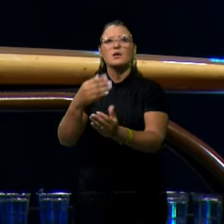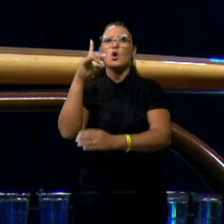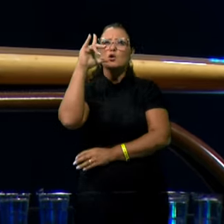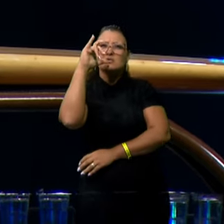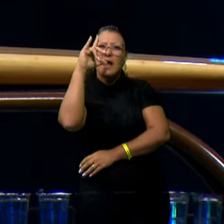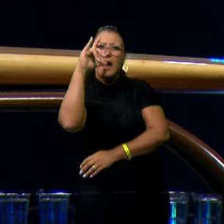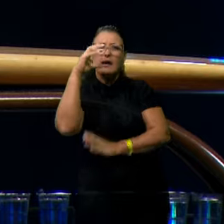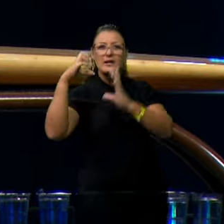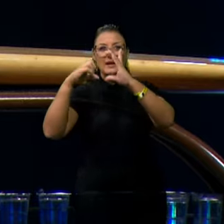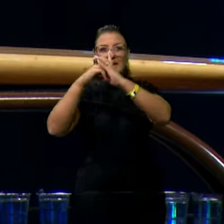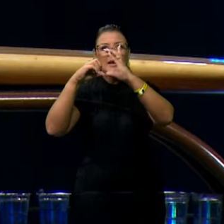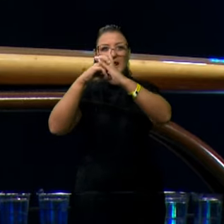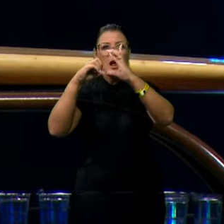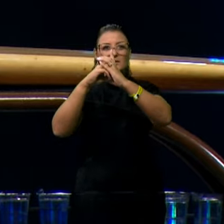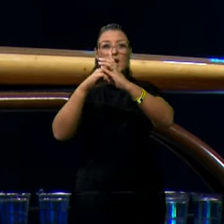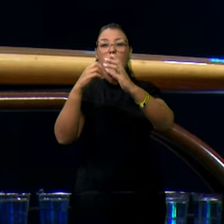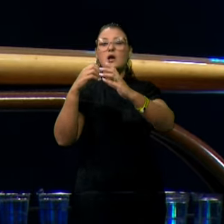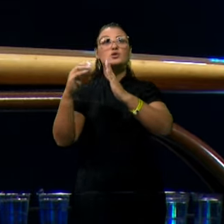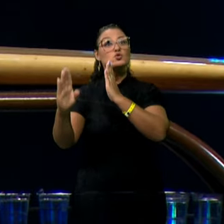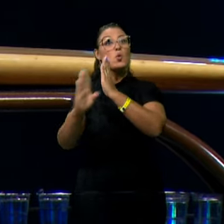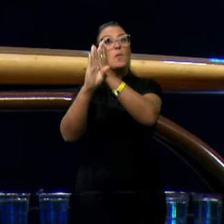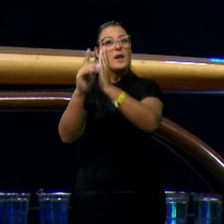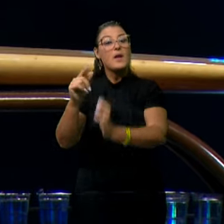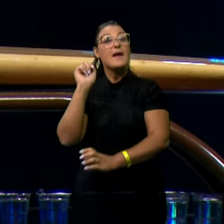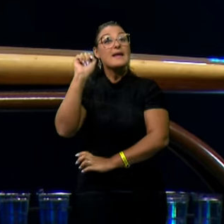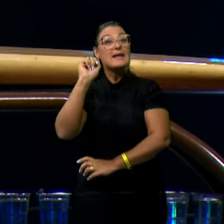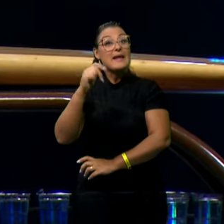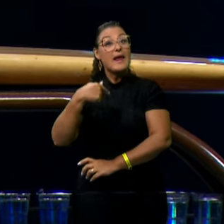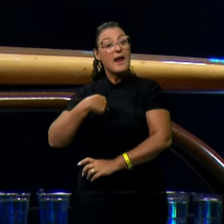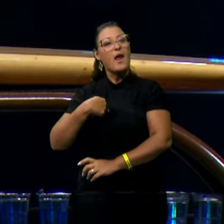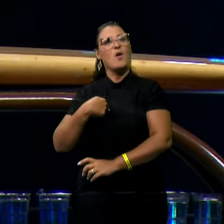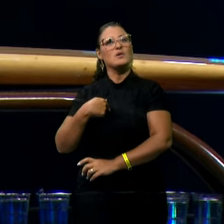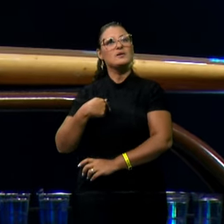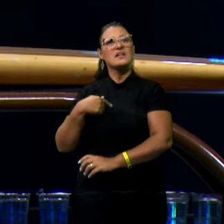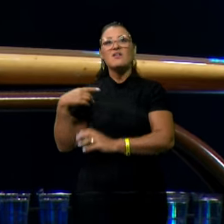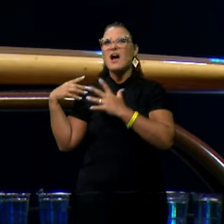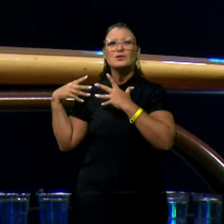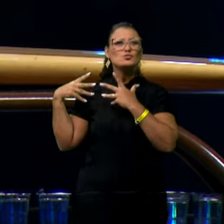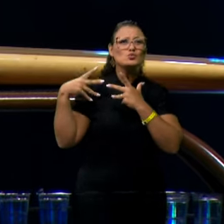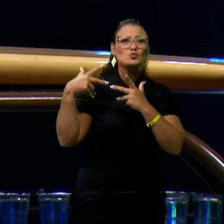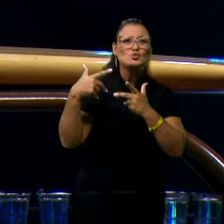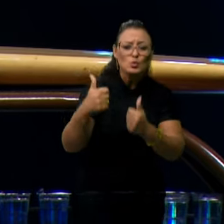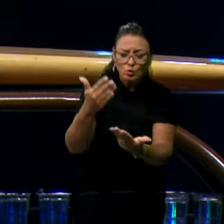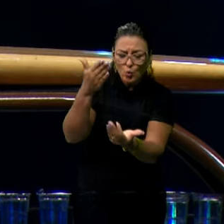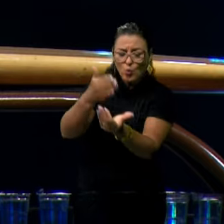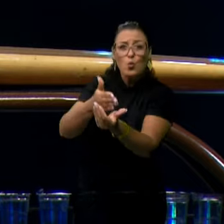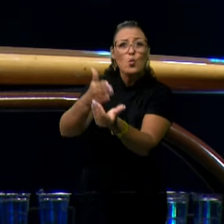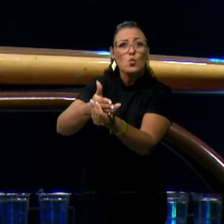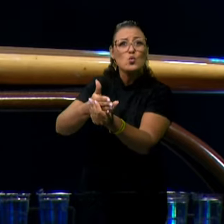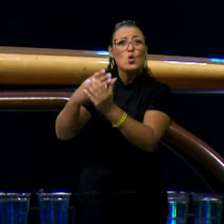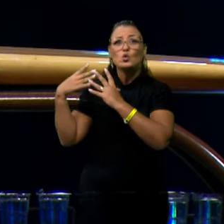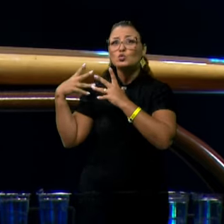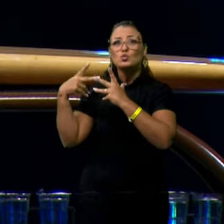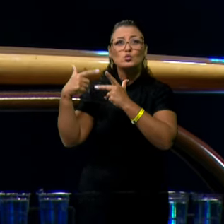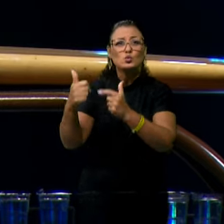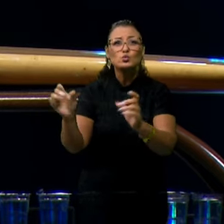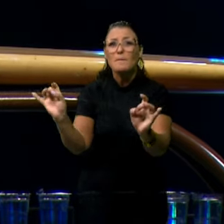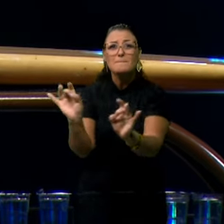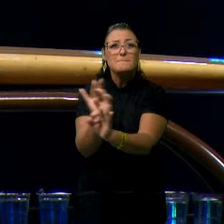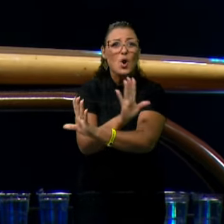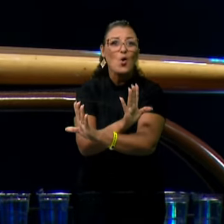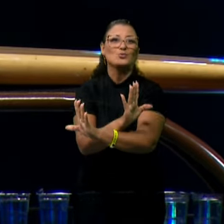descobriram quem a gente era e tá com a minha carteira com os cartões tudo bonitinho Vê se não tem um anjo que cuida da minha carteira Olha